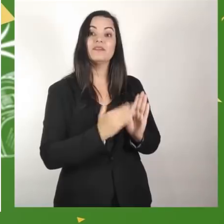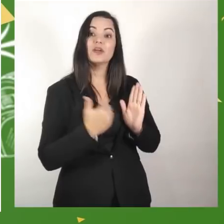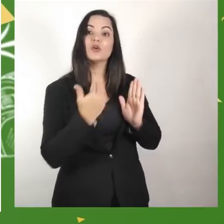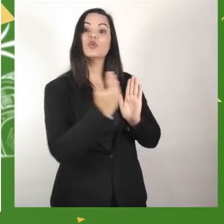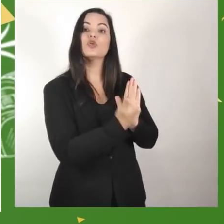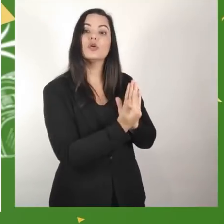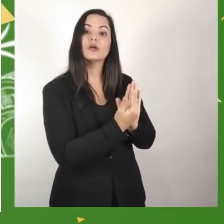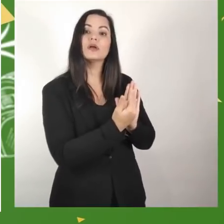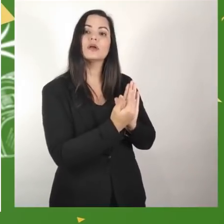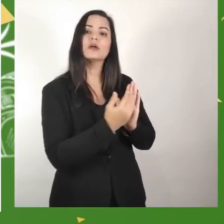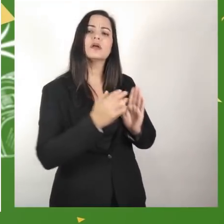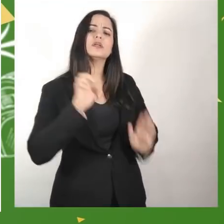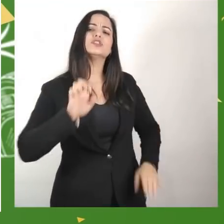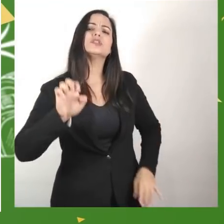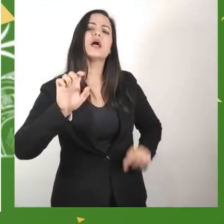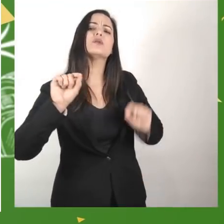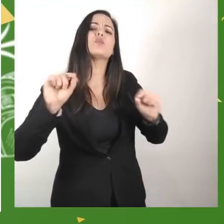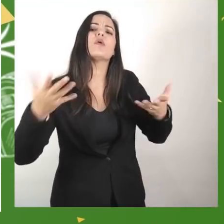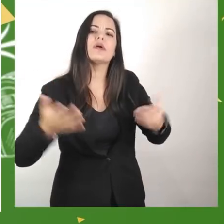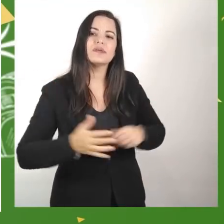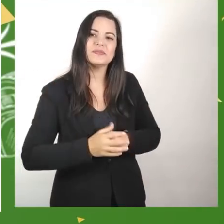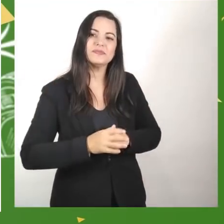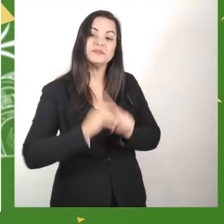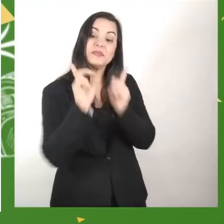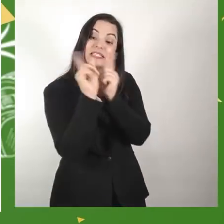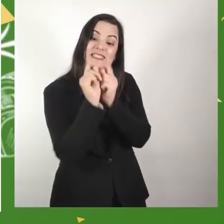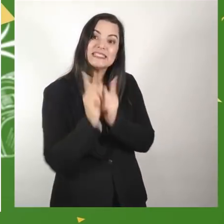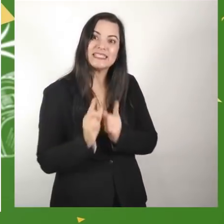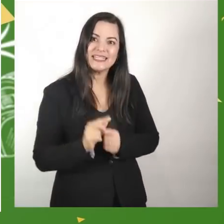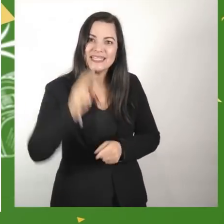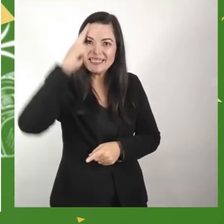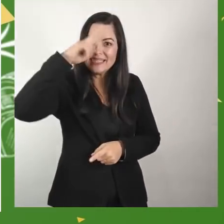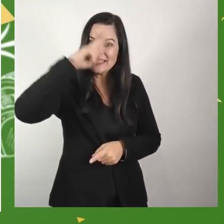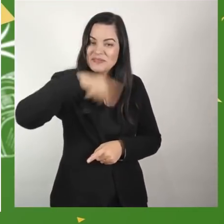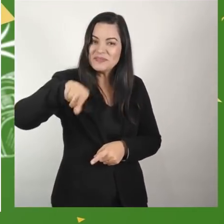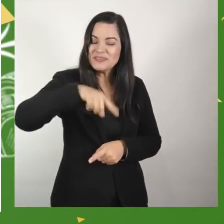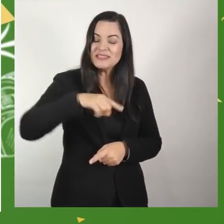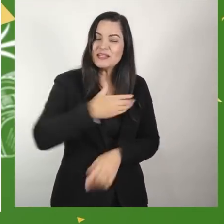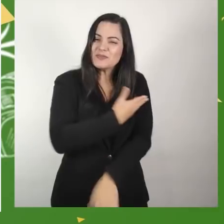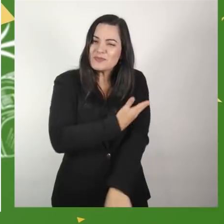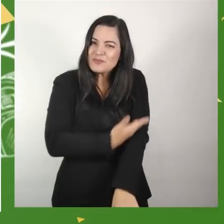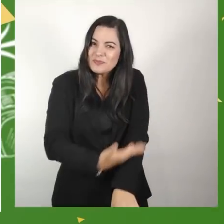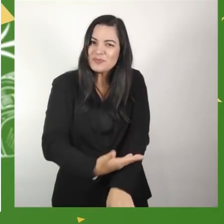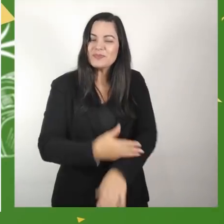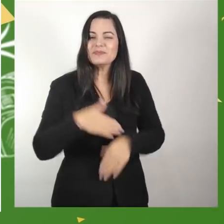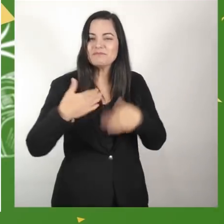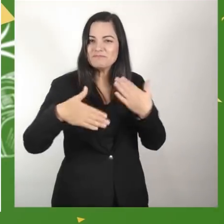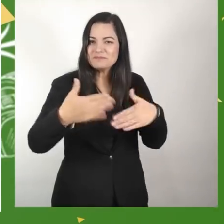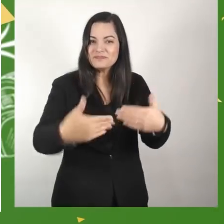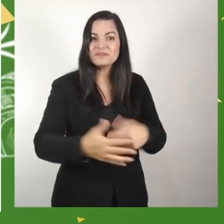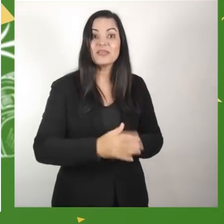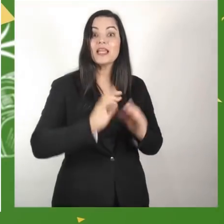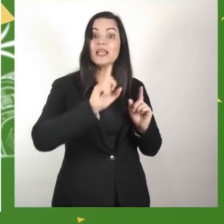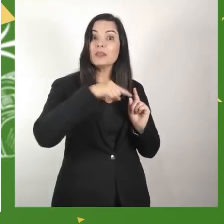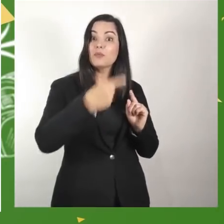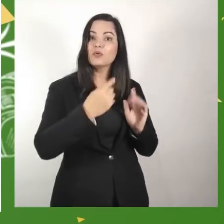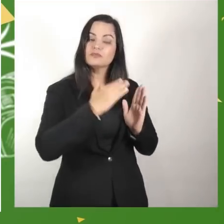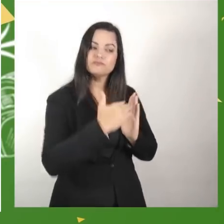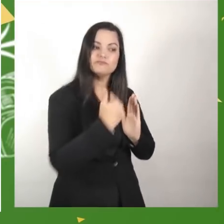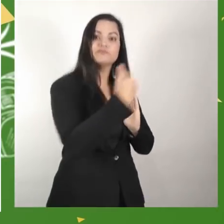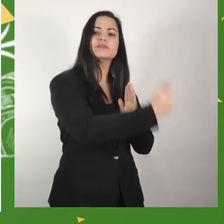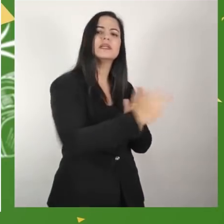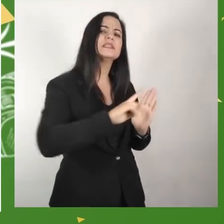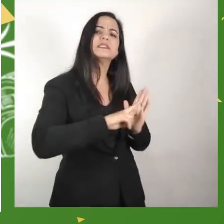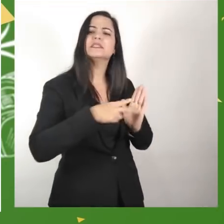vai colocar aí qual é o estado, coloca a sigla para vocês já irem se acostumando com isso. E